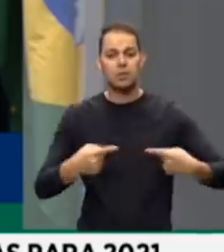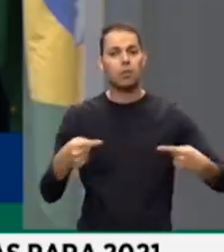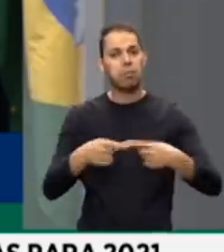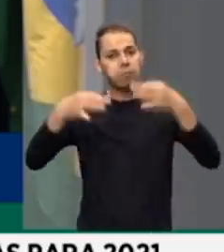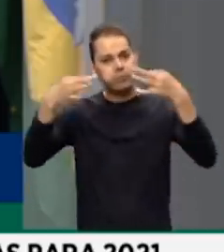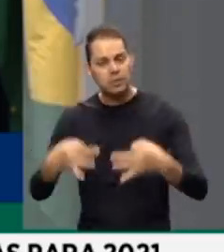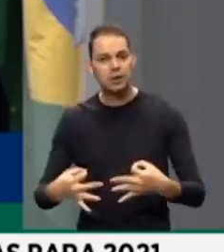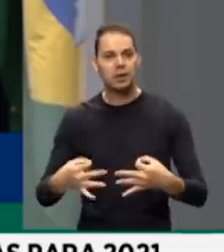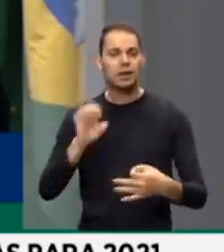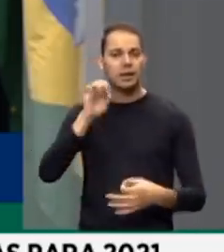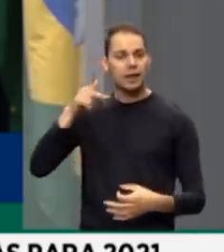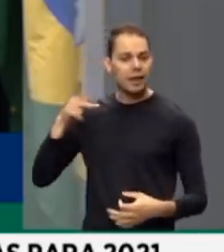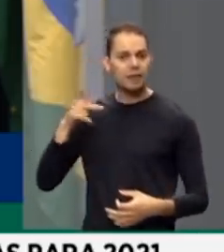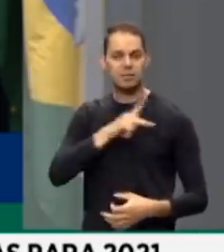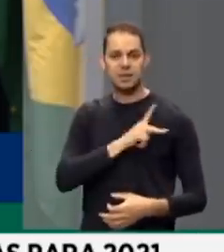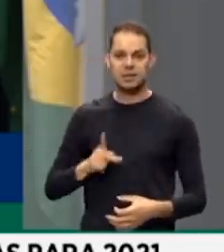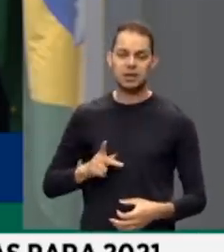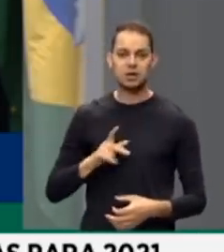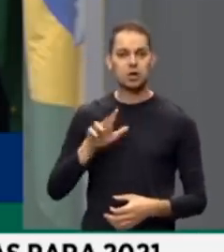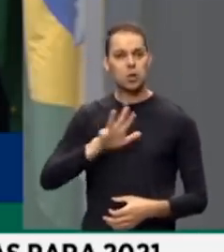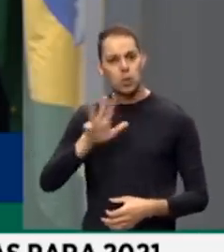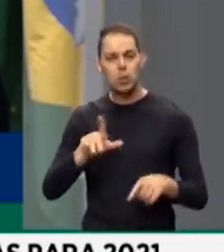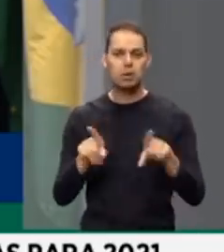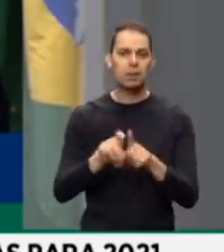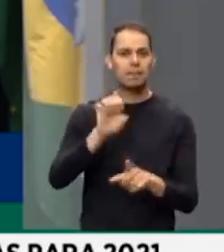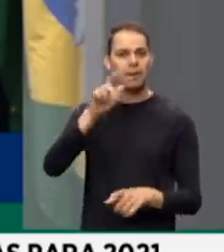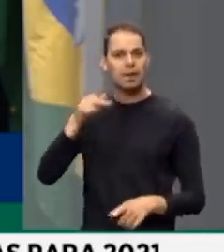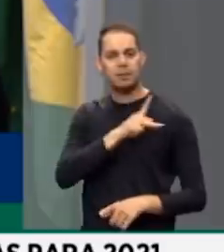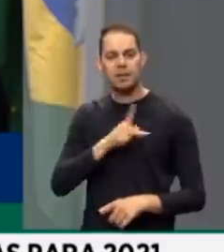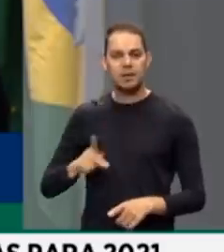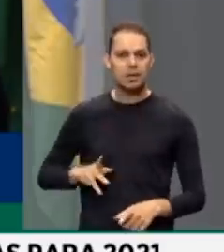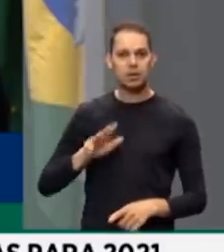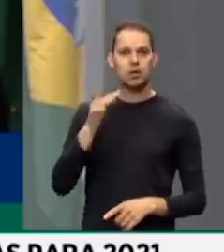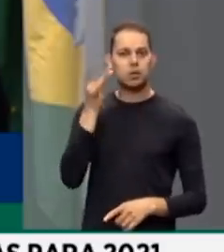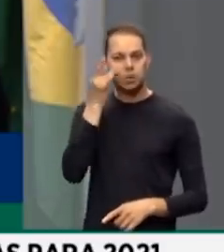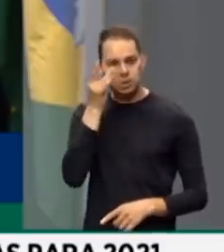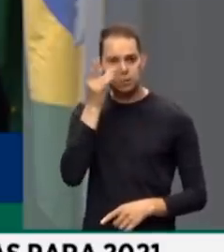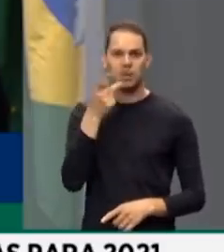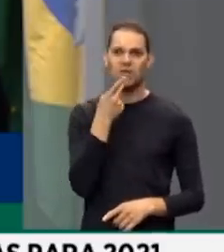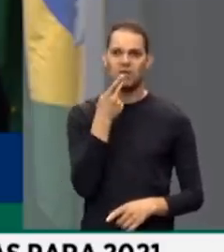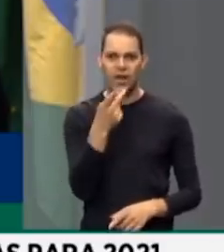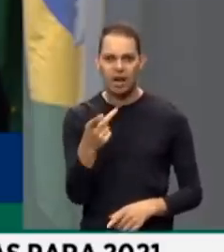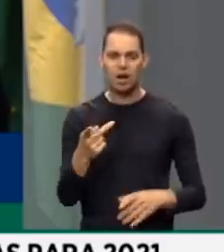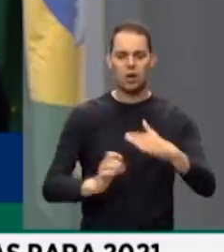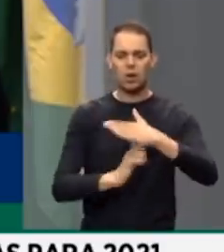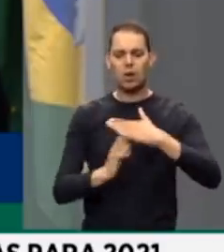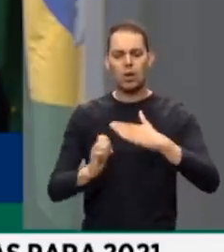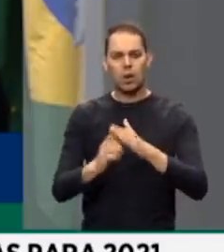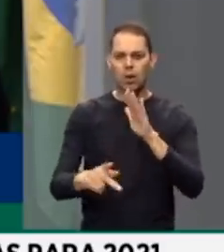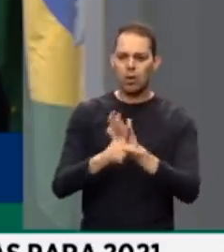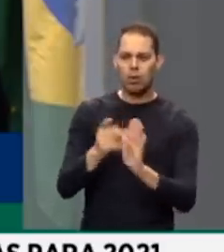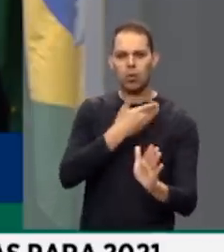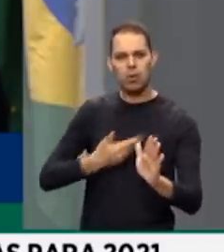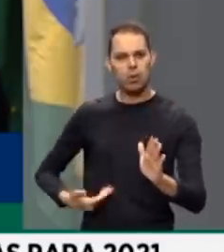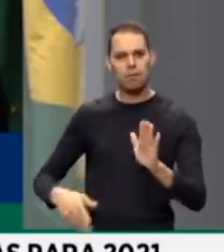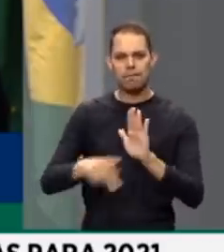na boca do ex-presidente Lula, da ex-presidente Dilma, de não deixarei sucatear esta estatal, ela é de